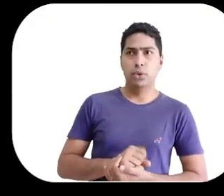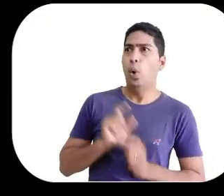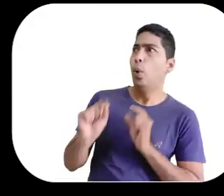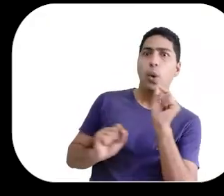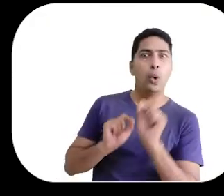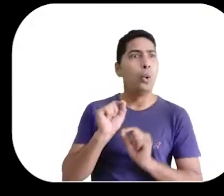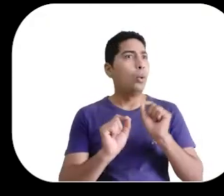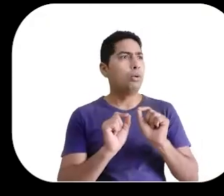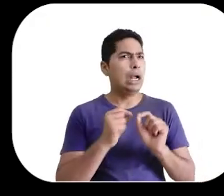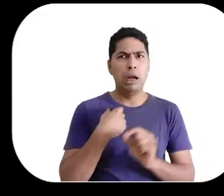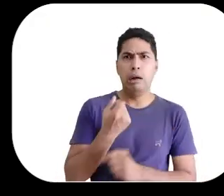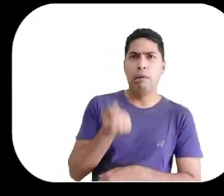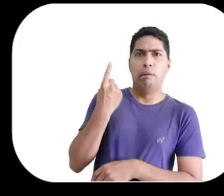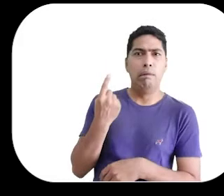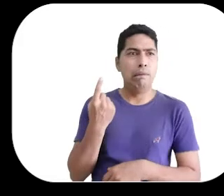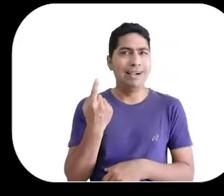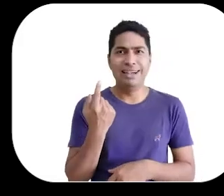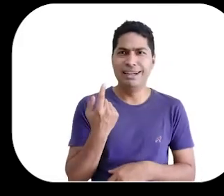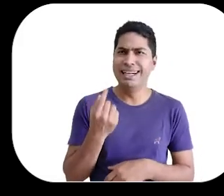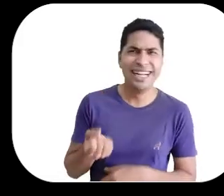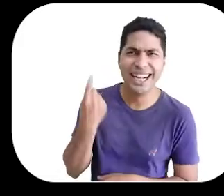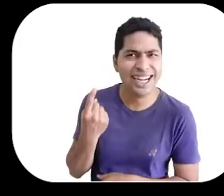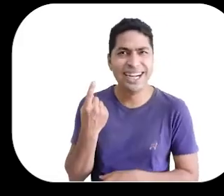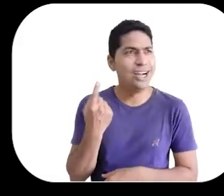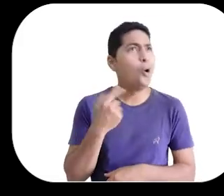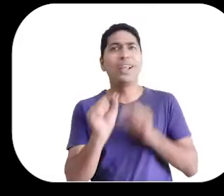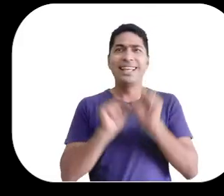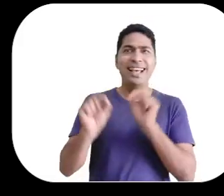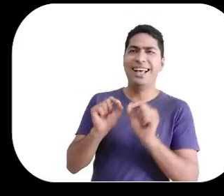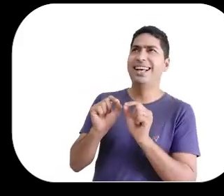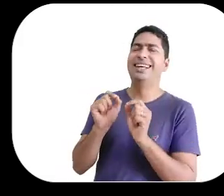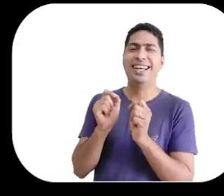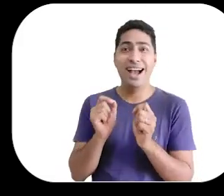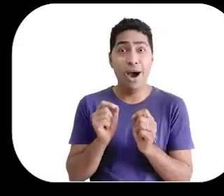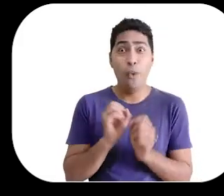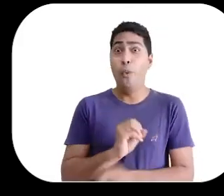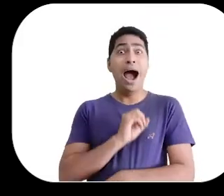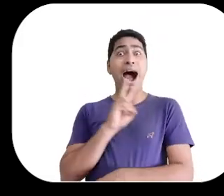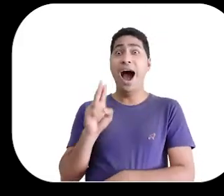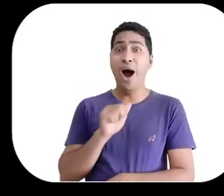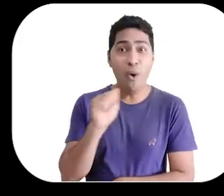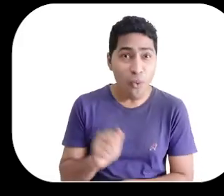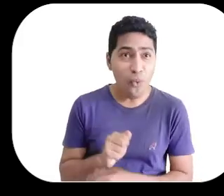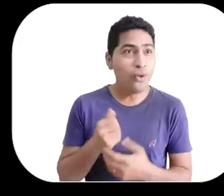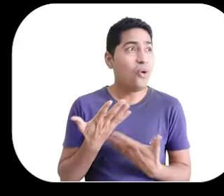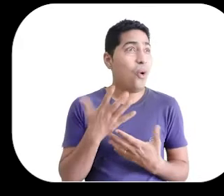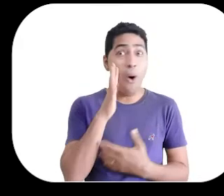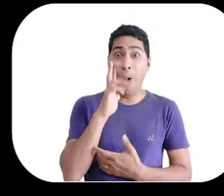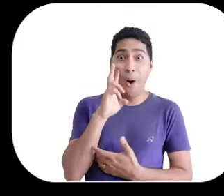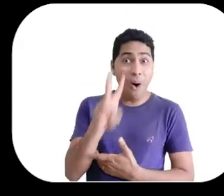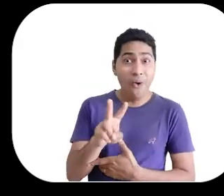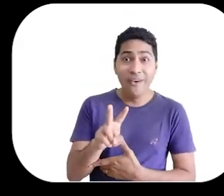isso? Ai, que estranho. Que estranho. O que é isso? Uau, olha só